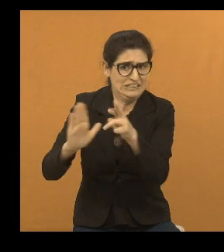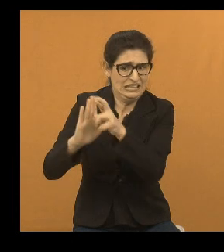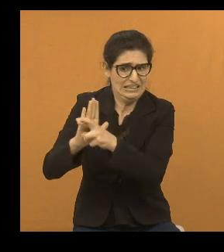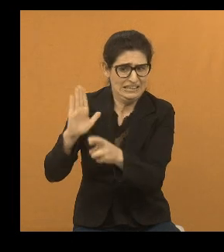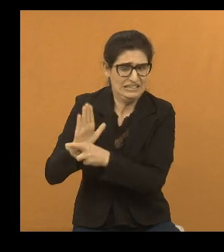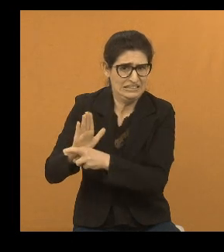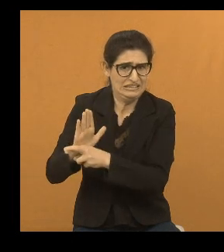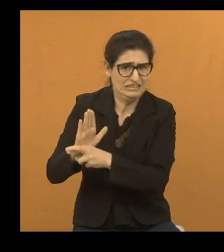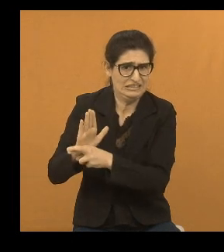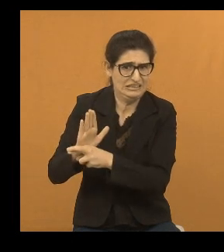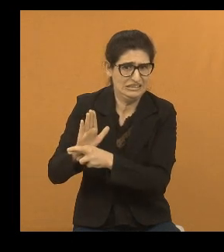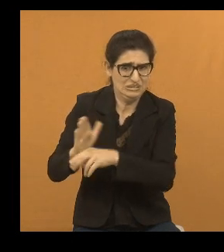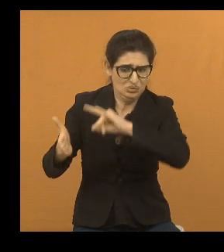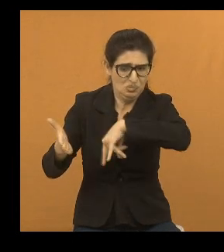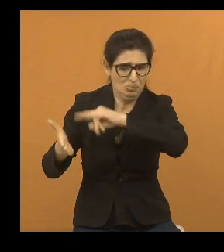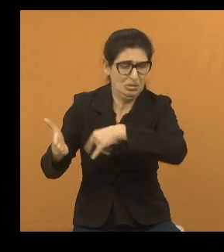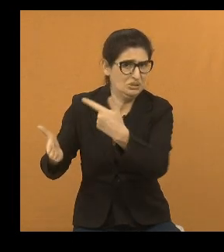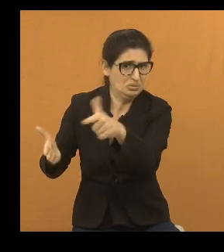Próximo.